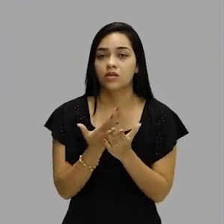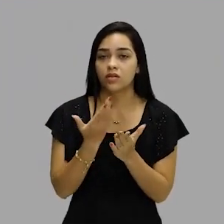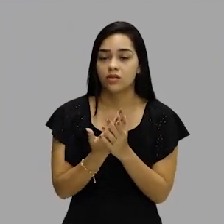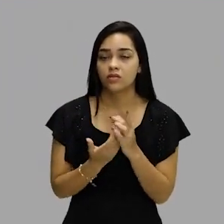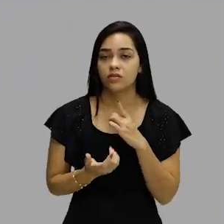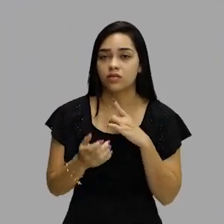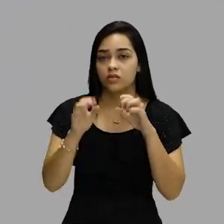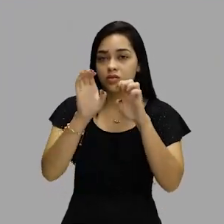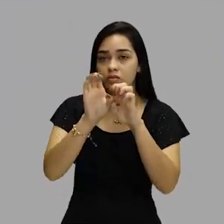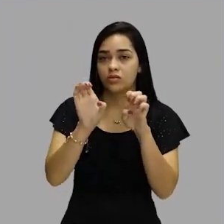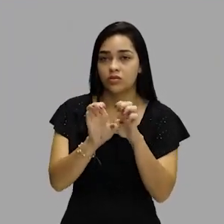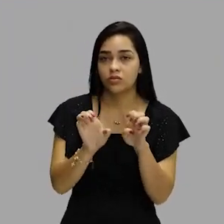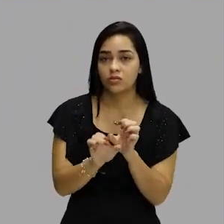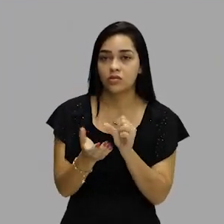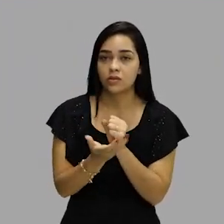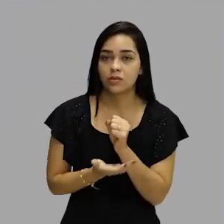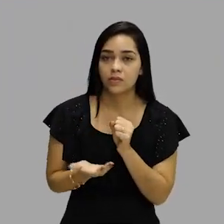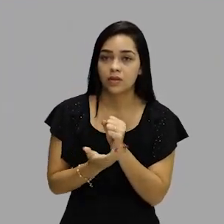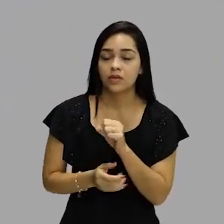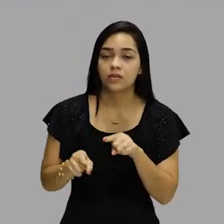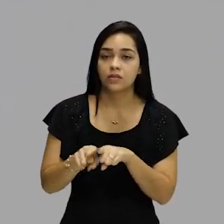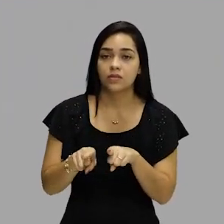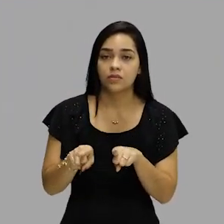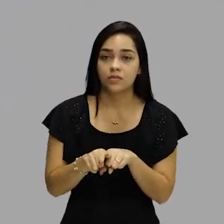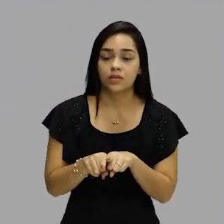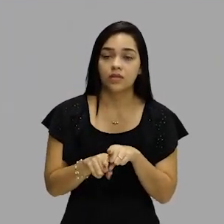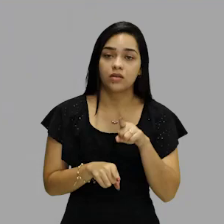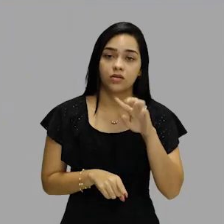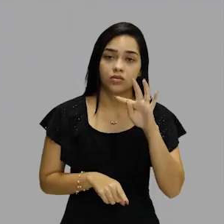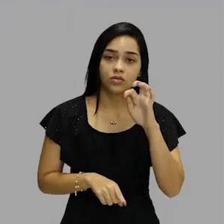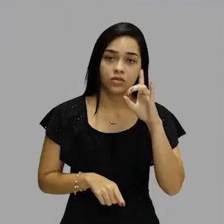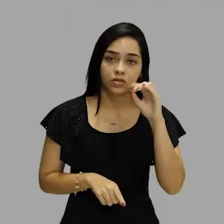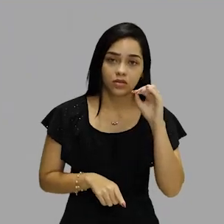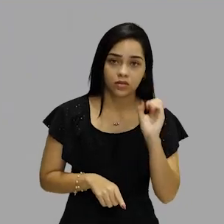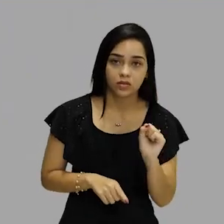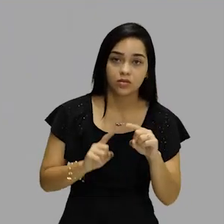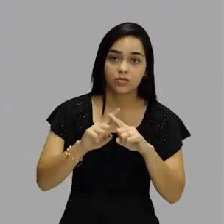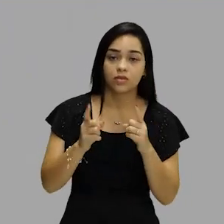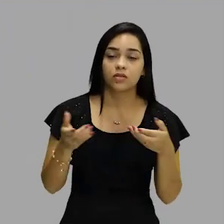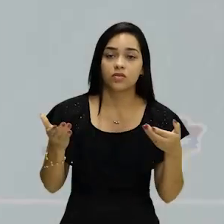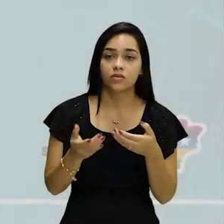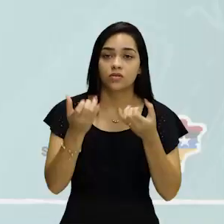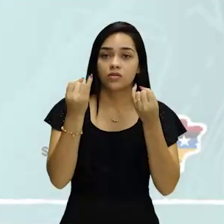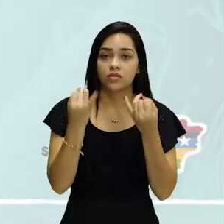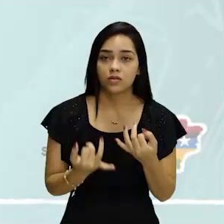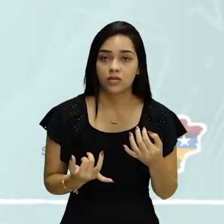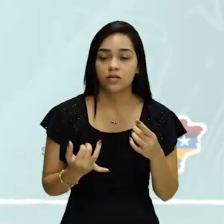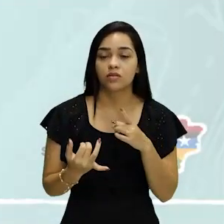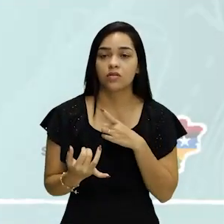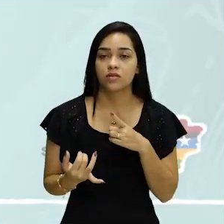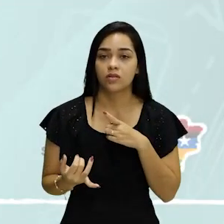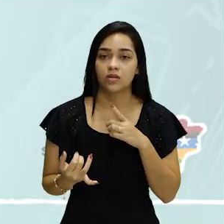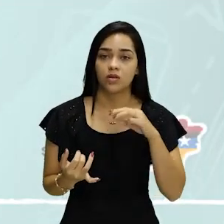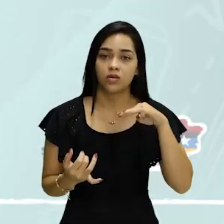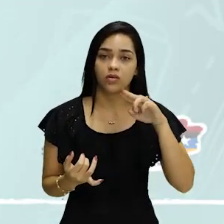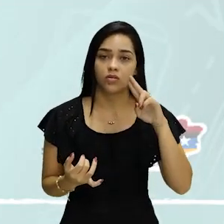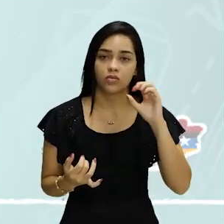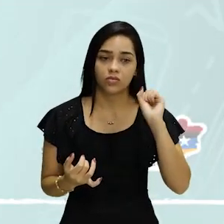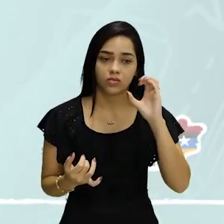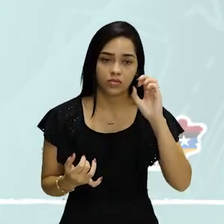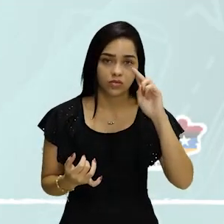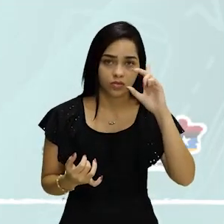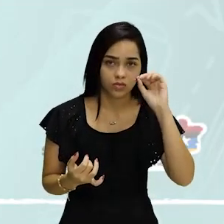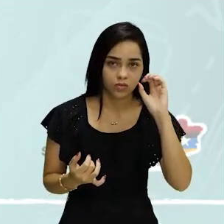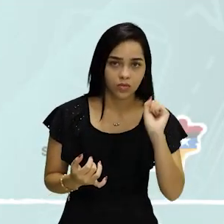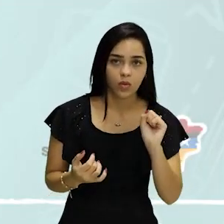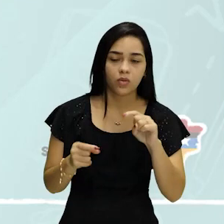respeito de estruturas básicas e funcionamento dos tecidos. Mas hoje nós vamos aqui falar um pouco sobre os músculos, né?